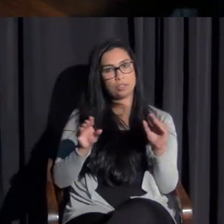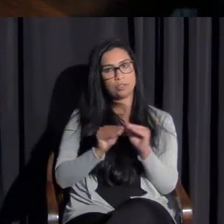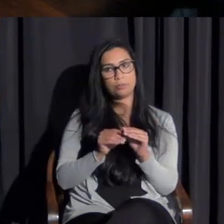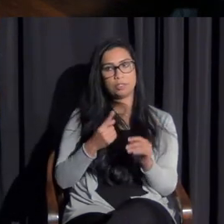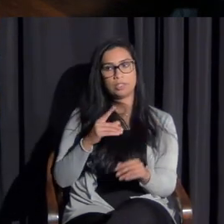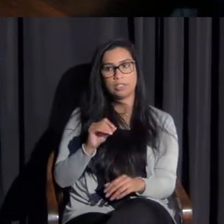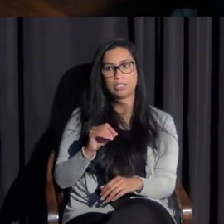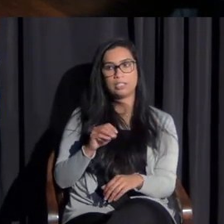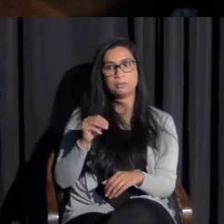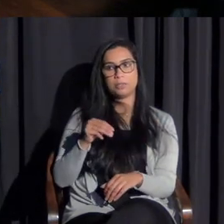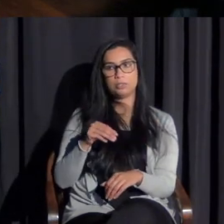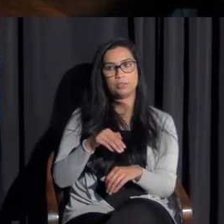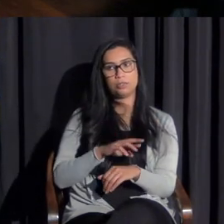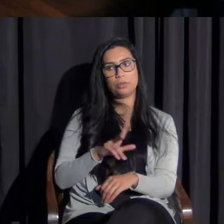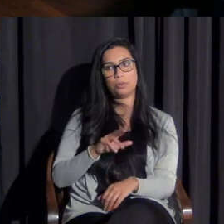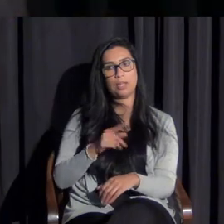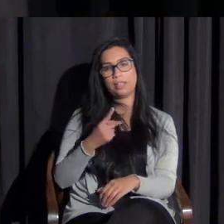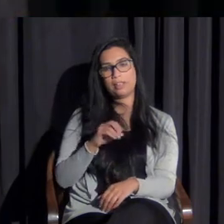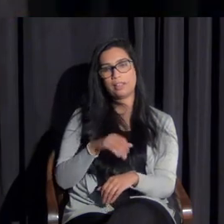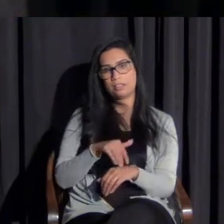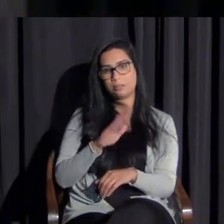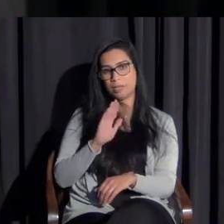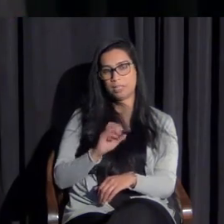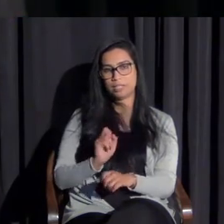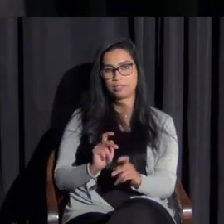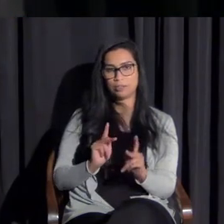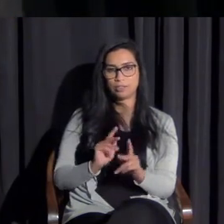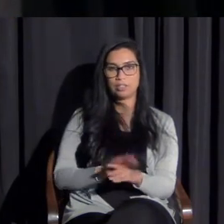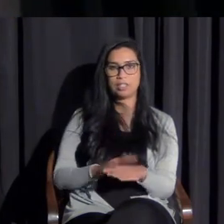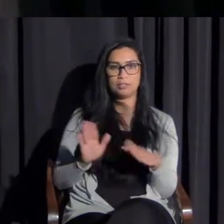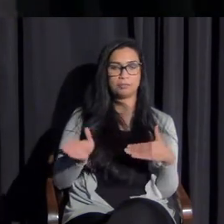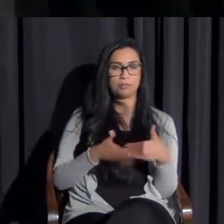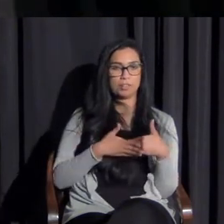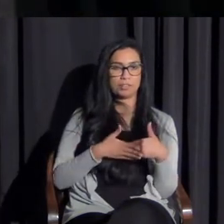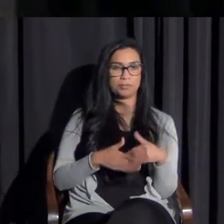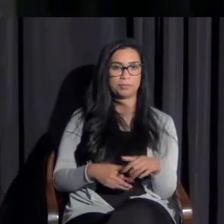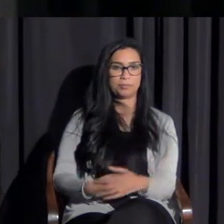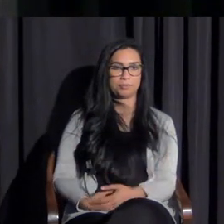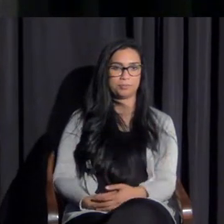10 minutinhos, que já não são mais 10, caminhar para o nosso encerramento.